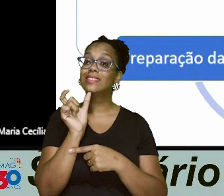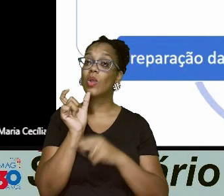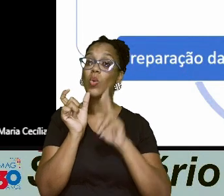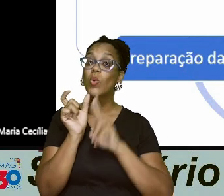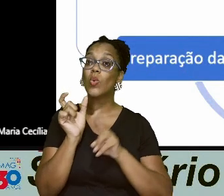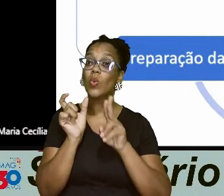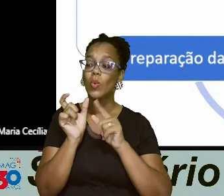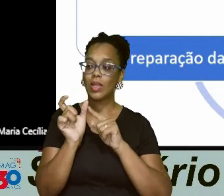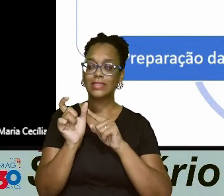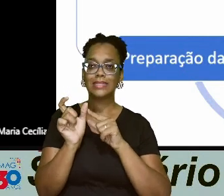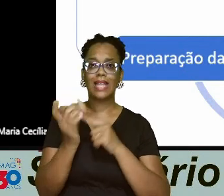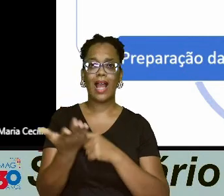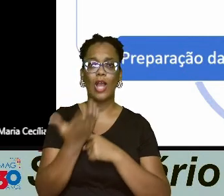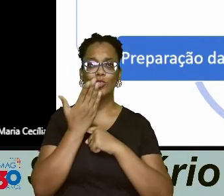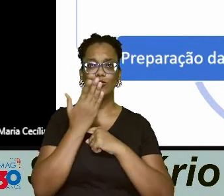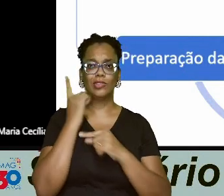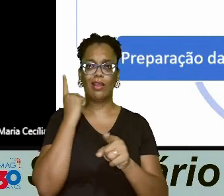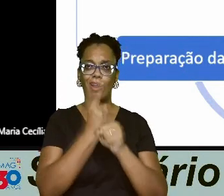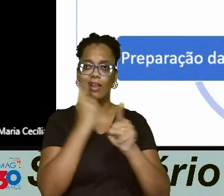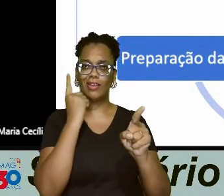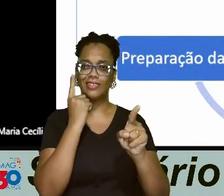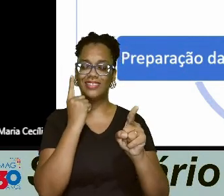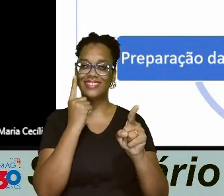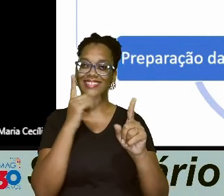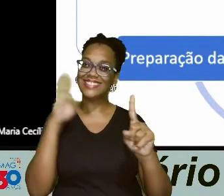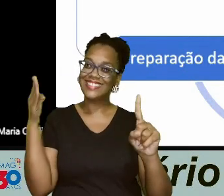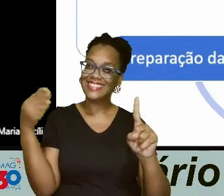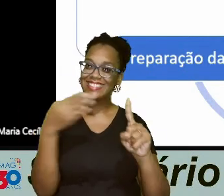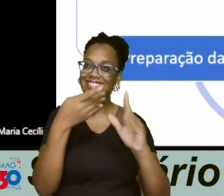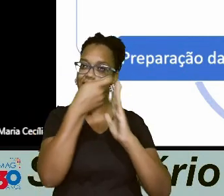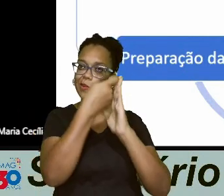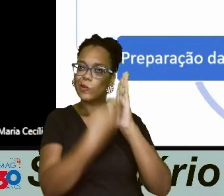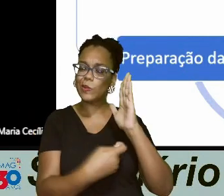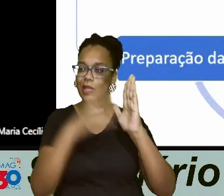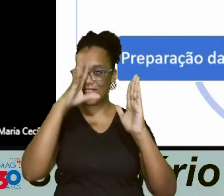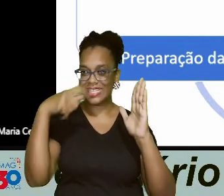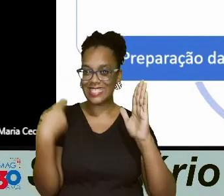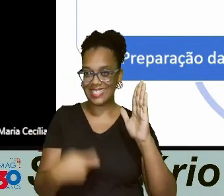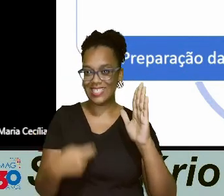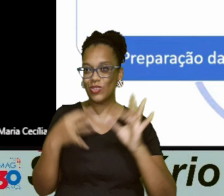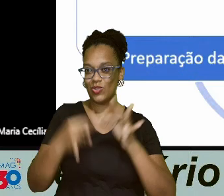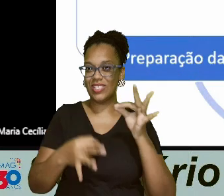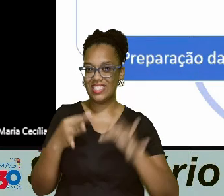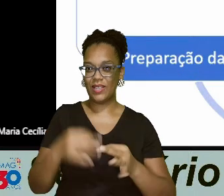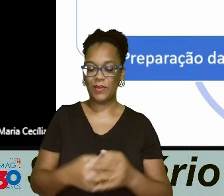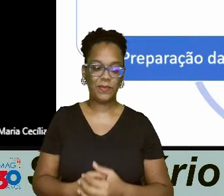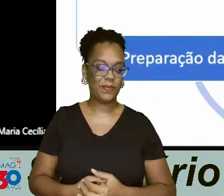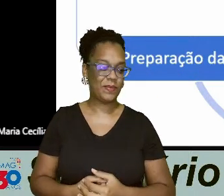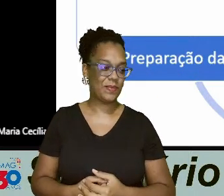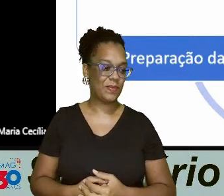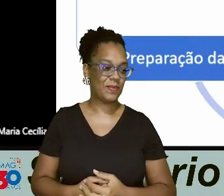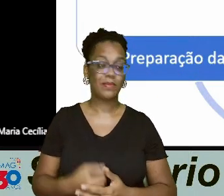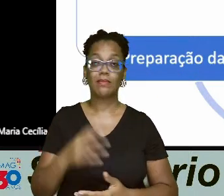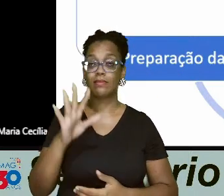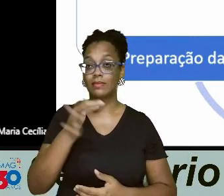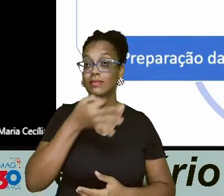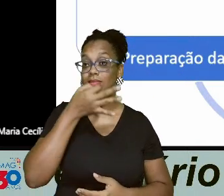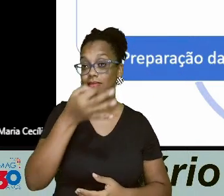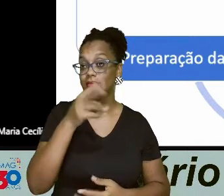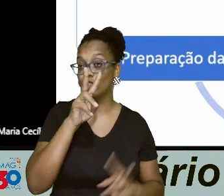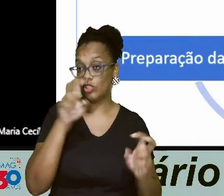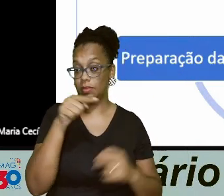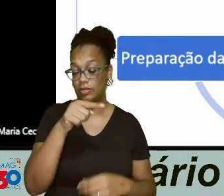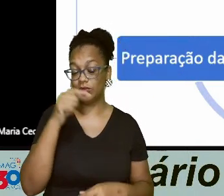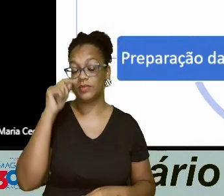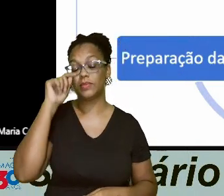ao precedente, ou seja, a menção do precedente na decisão judicial. Vale até aqui uma anotação a esse respeito. A gente tinha